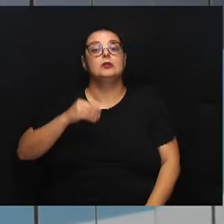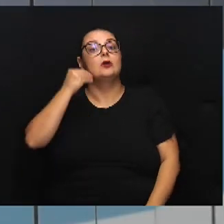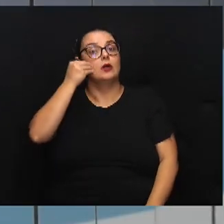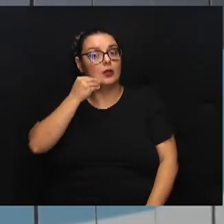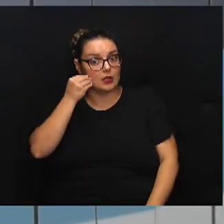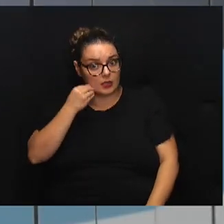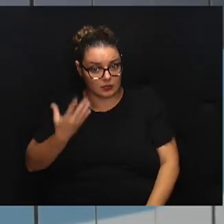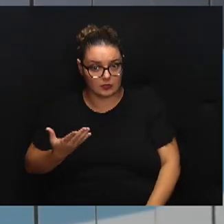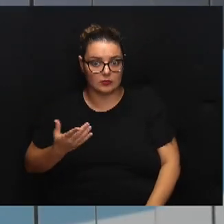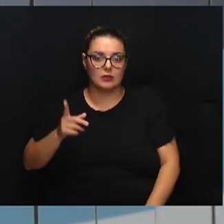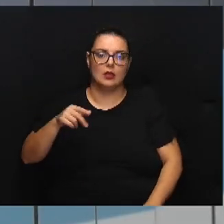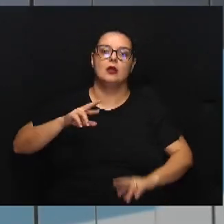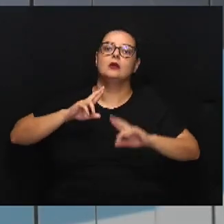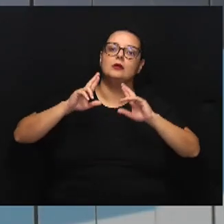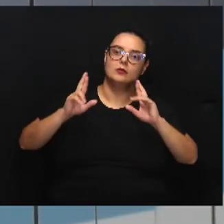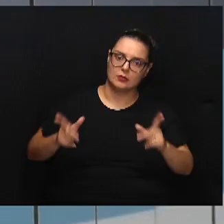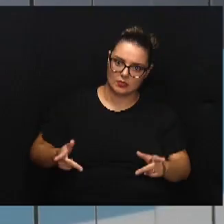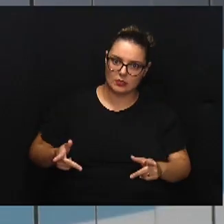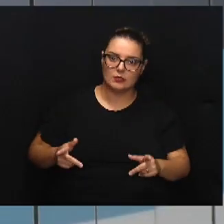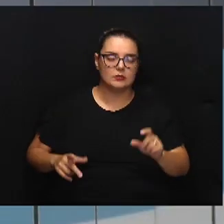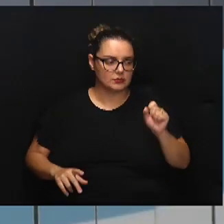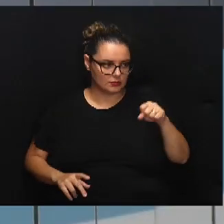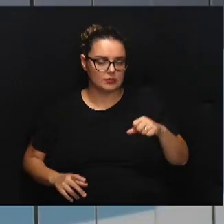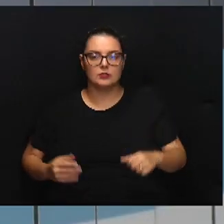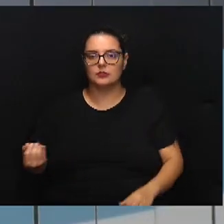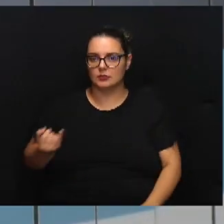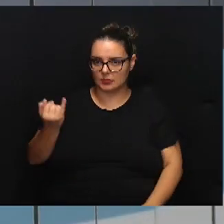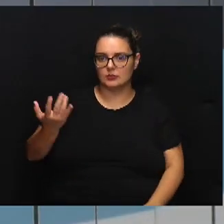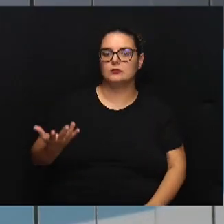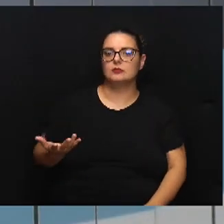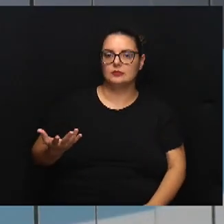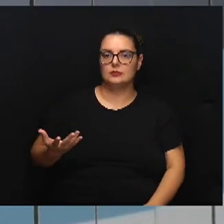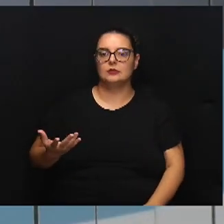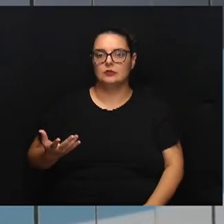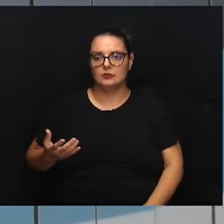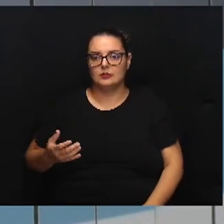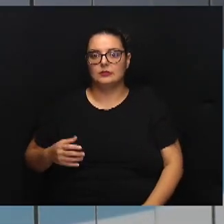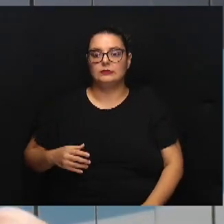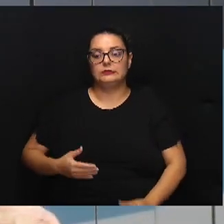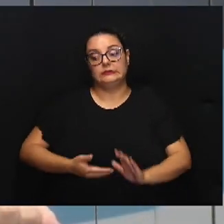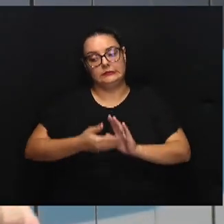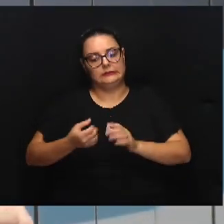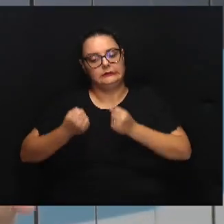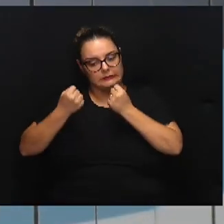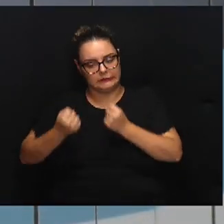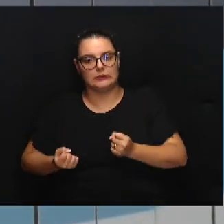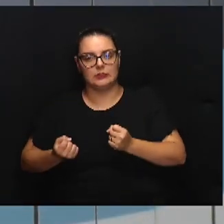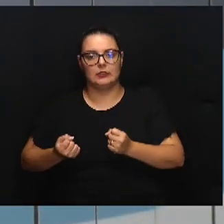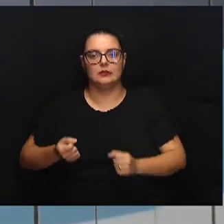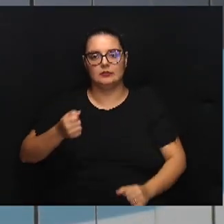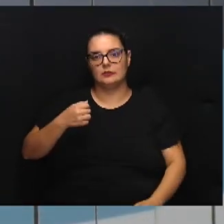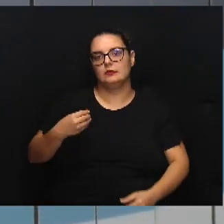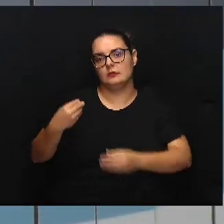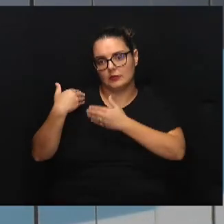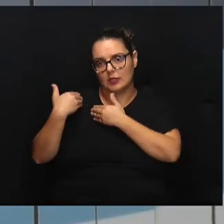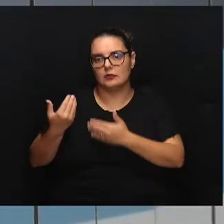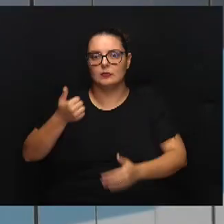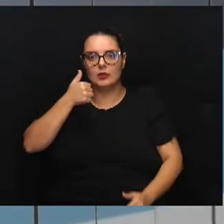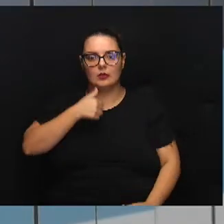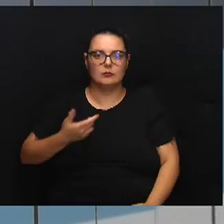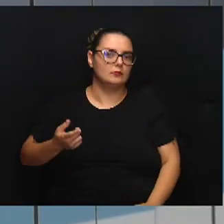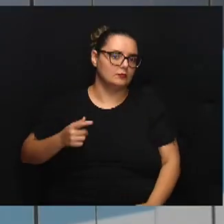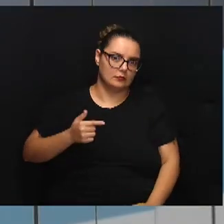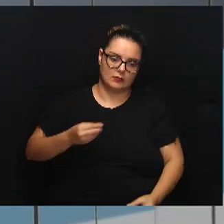experiências serão diferentes. Então, é importante a gente tirar mais essa carga de cima da mulher, que vai